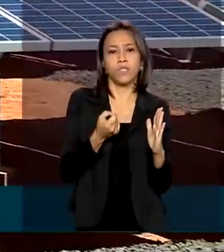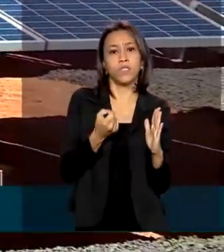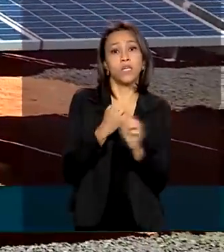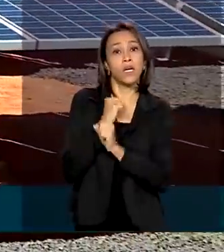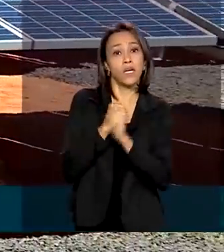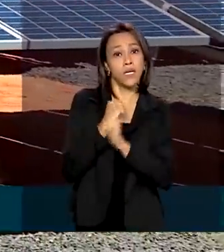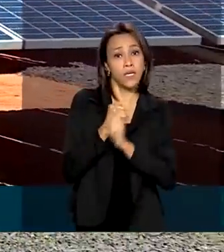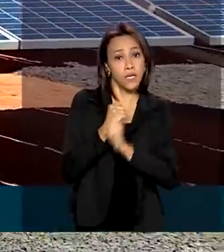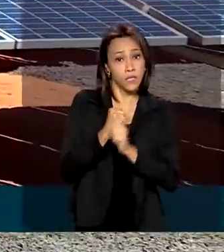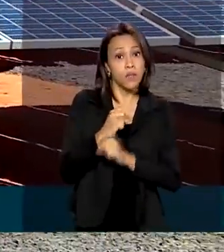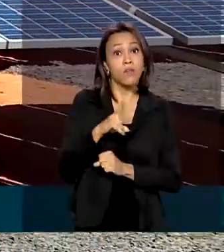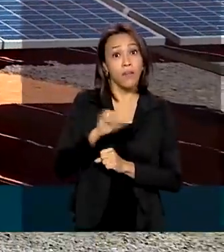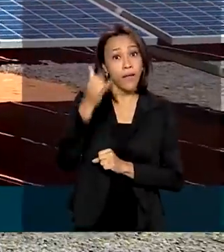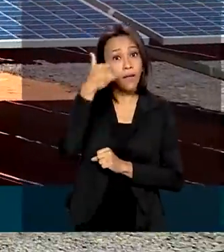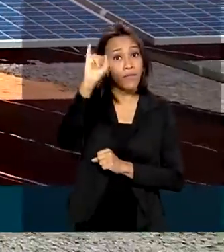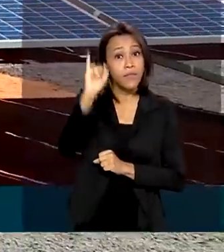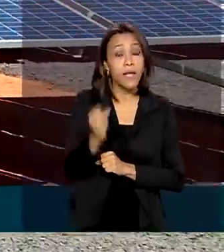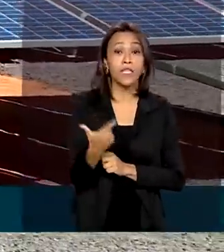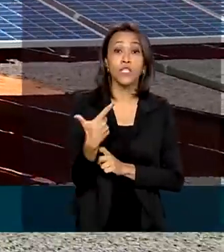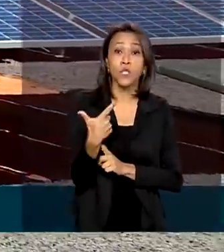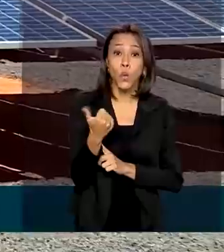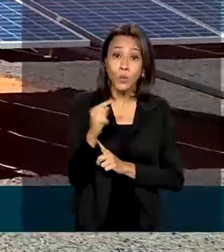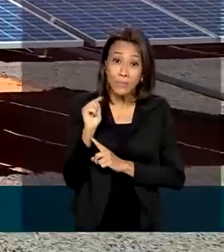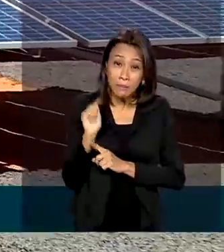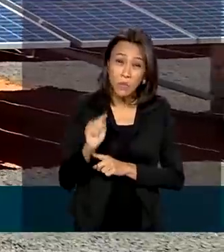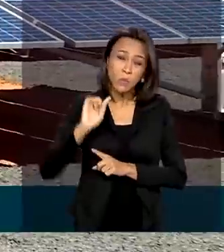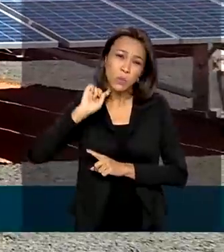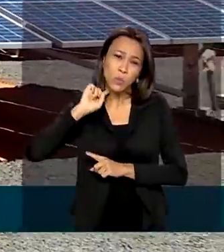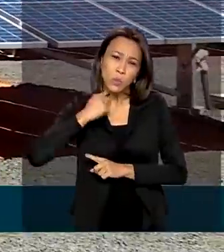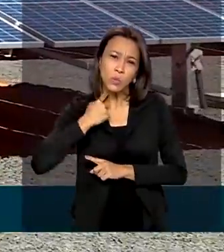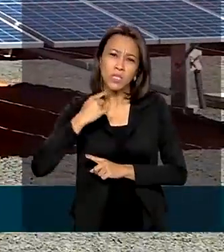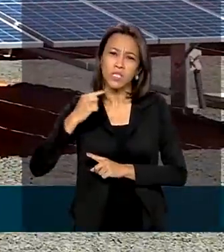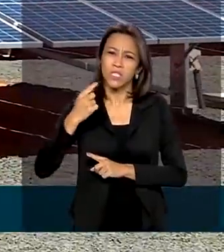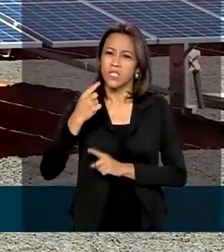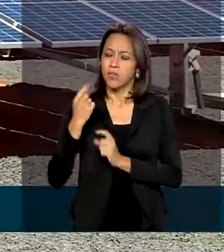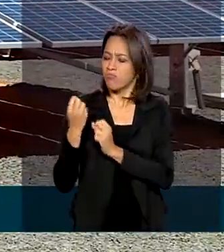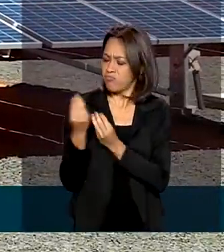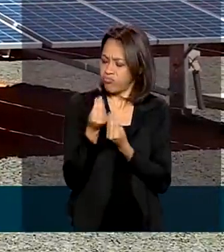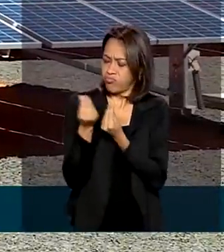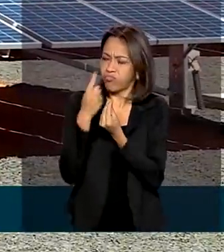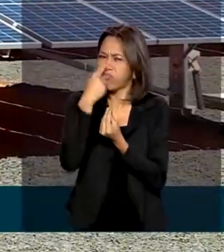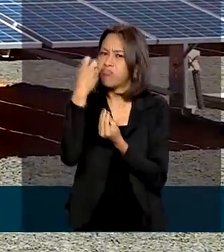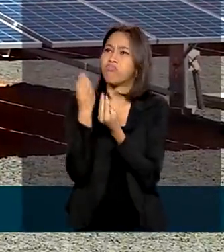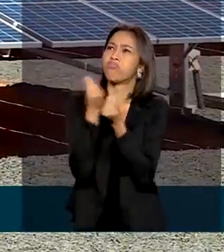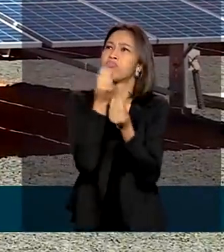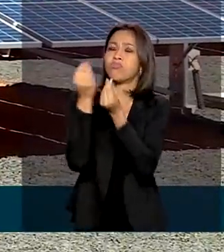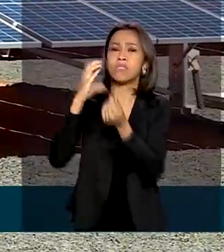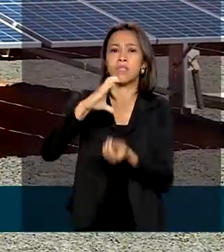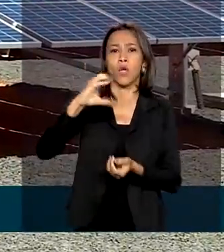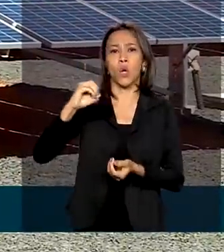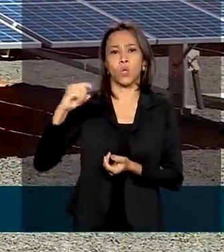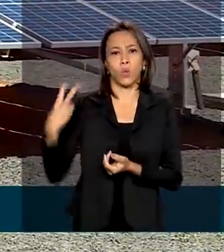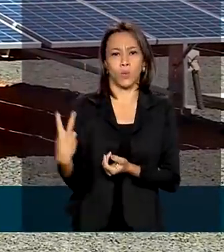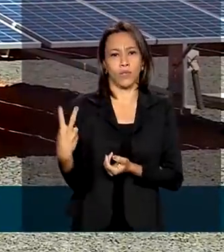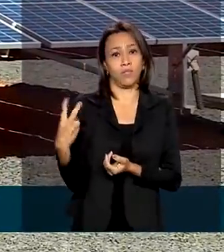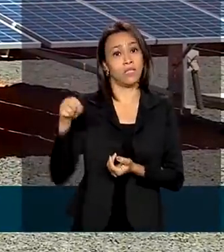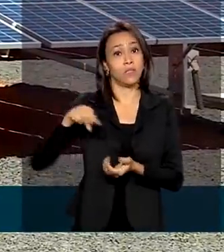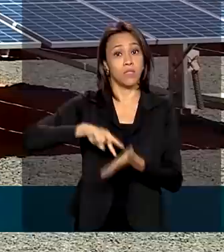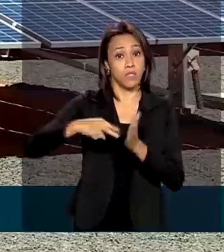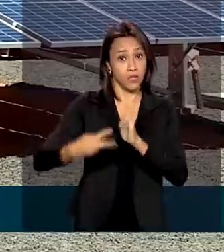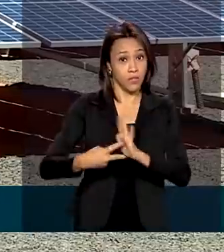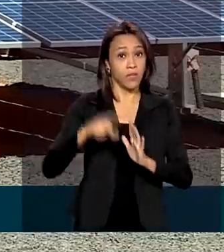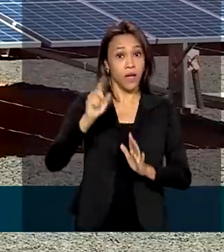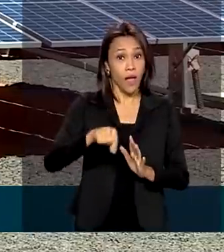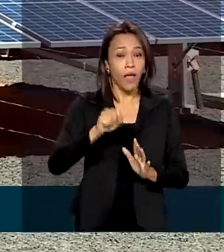impedir que cerca de 12 mil toneladas de gás carbônico sejam jogados na atmosfera. O que equivale a